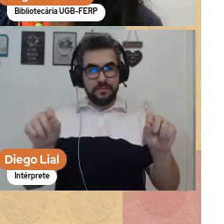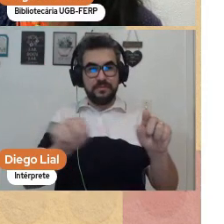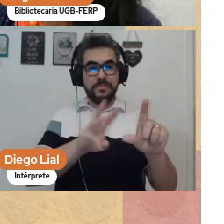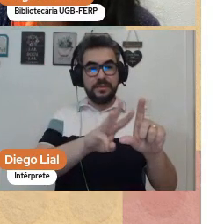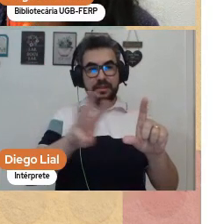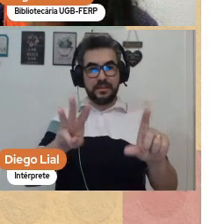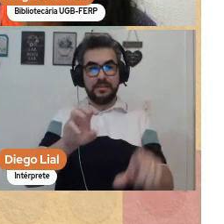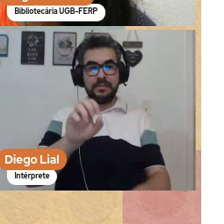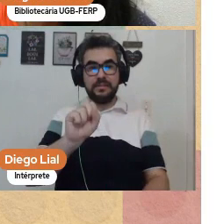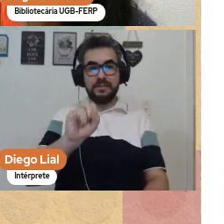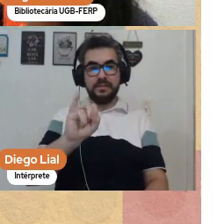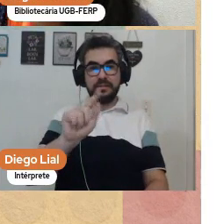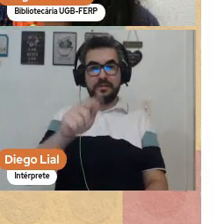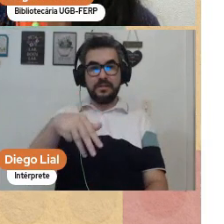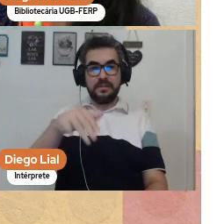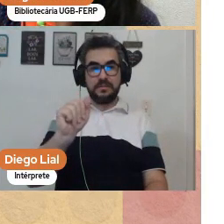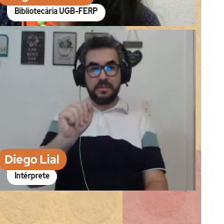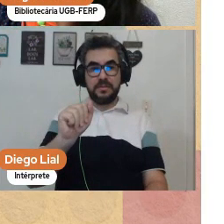pertinentes. Pode passar, por favor.